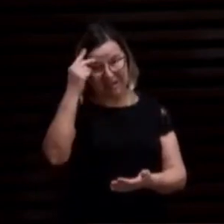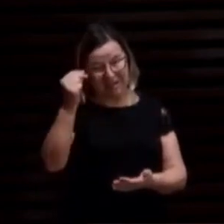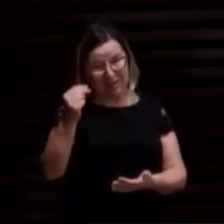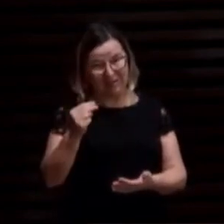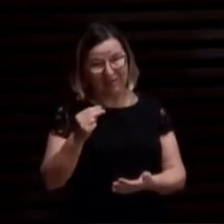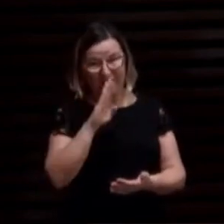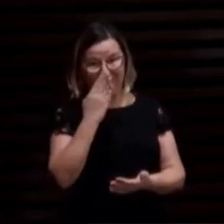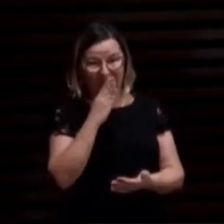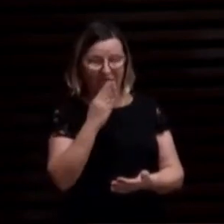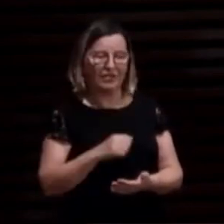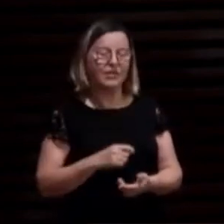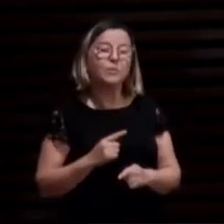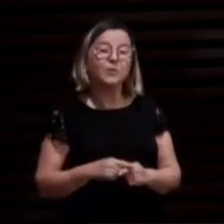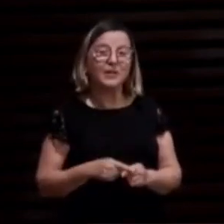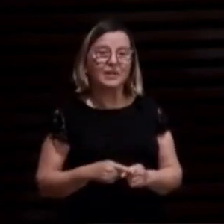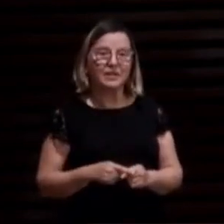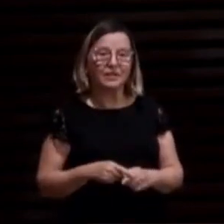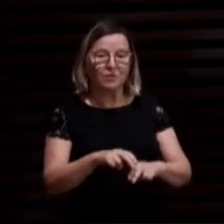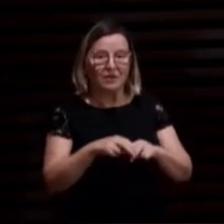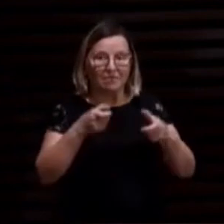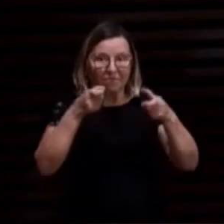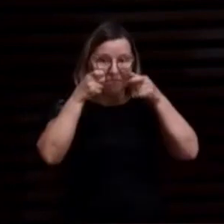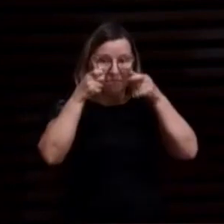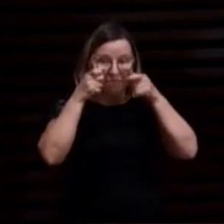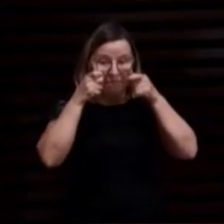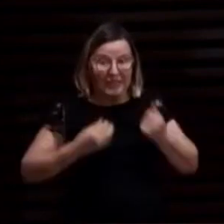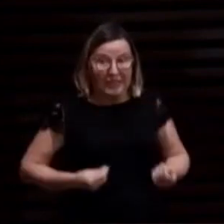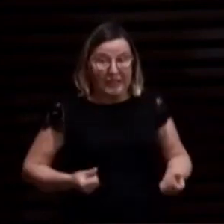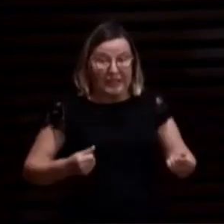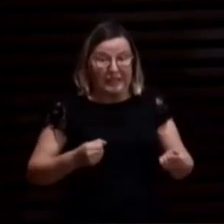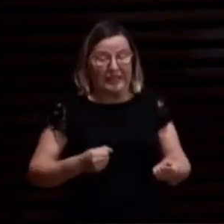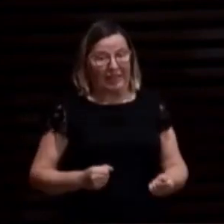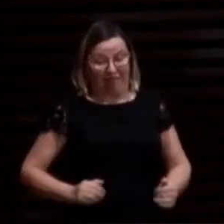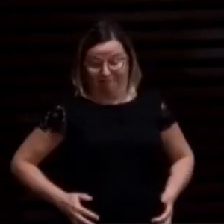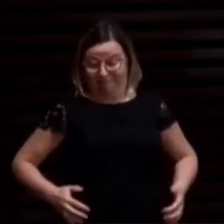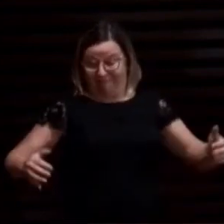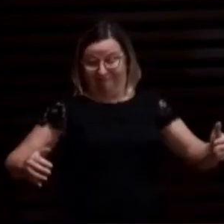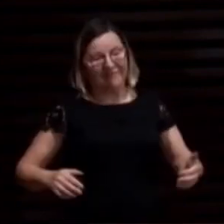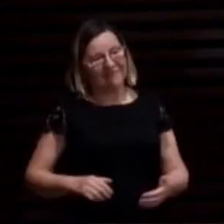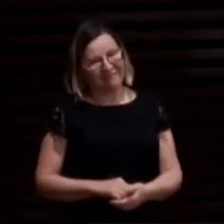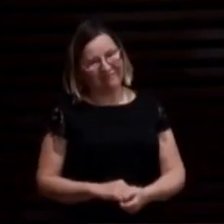Por causa da ambição. O desejo de ficar rico.